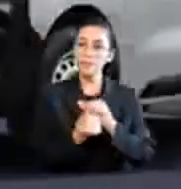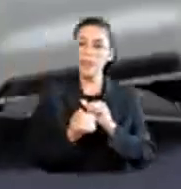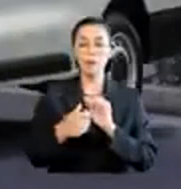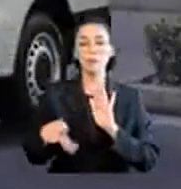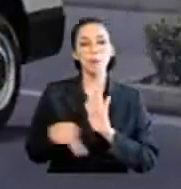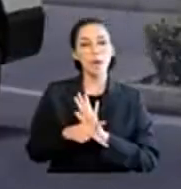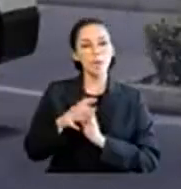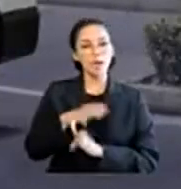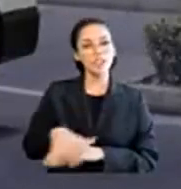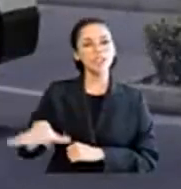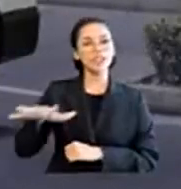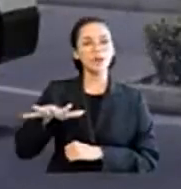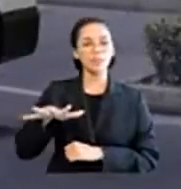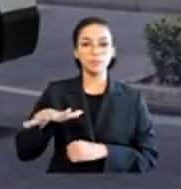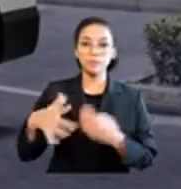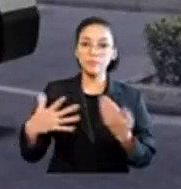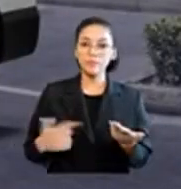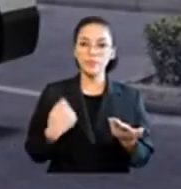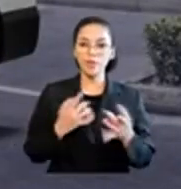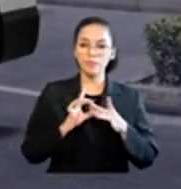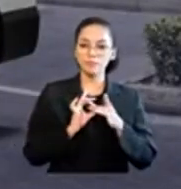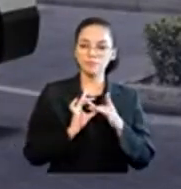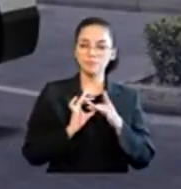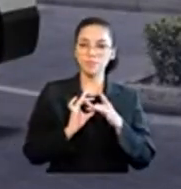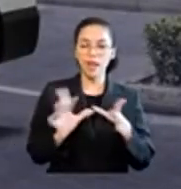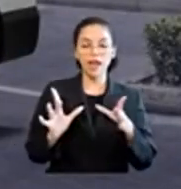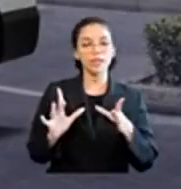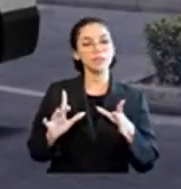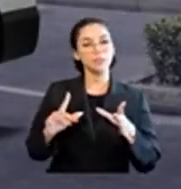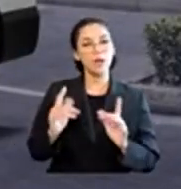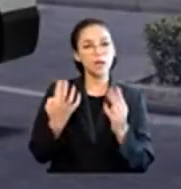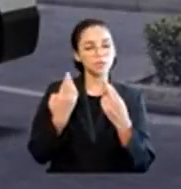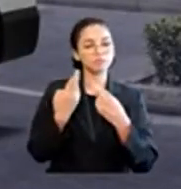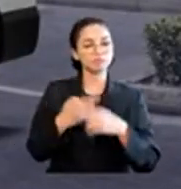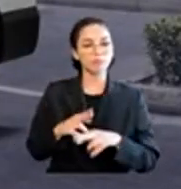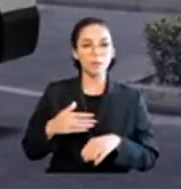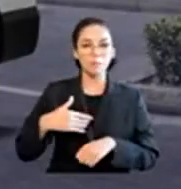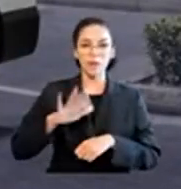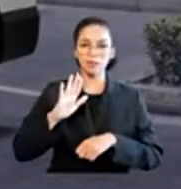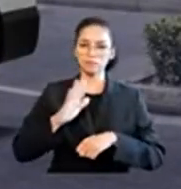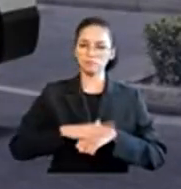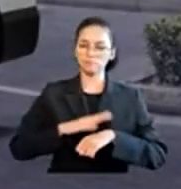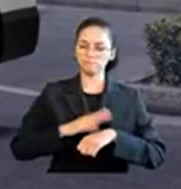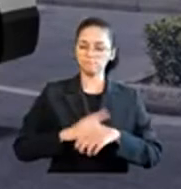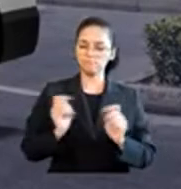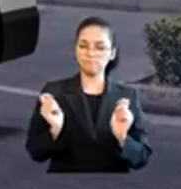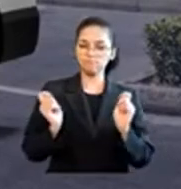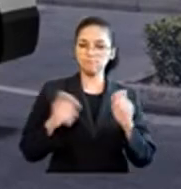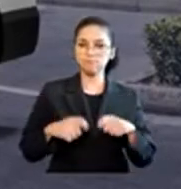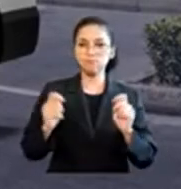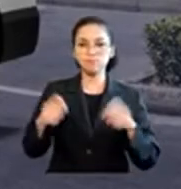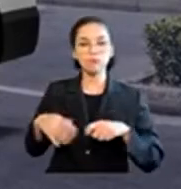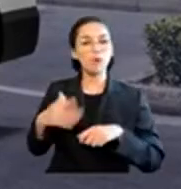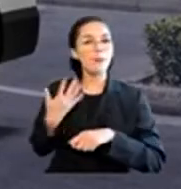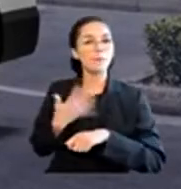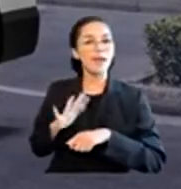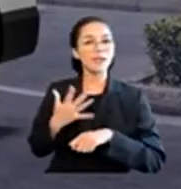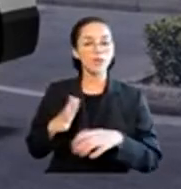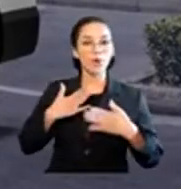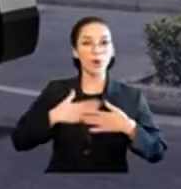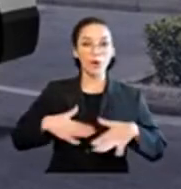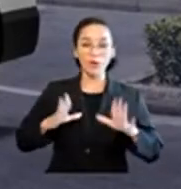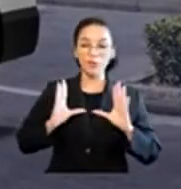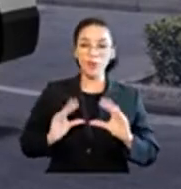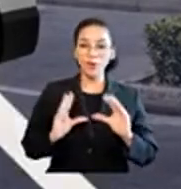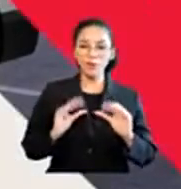estamos colocando à disposição do mercado uma solução com mais performance, mais praticidade, mais conforto e mais segurança, do jeito